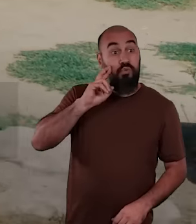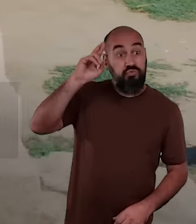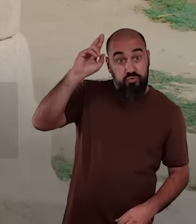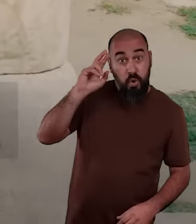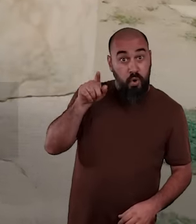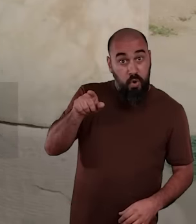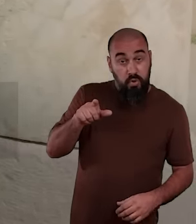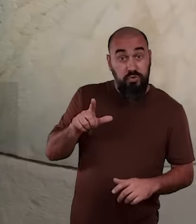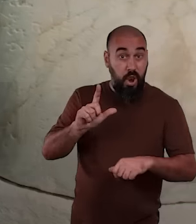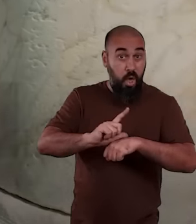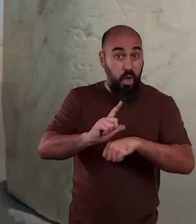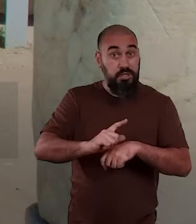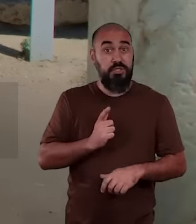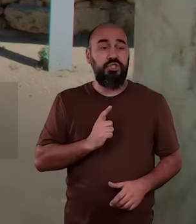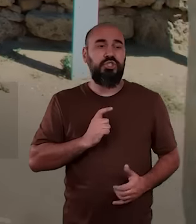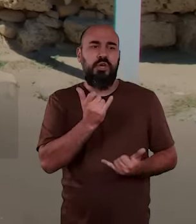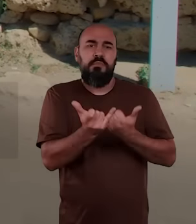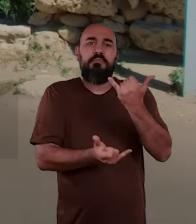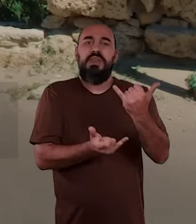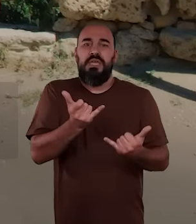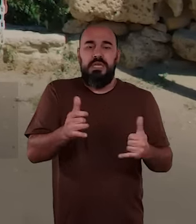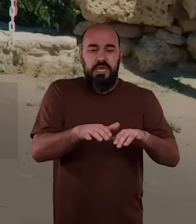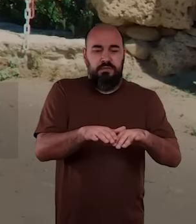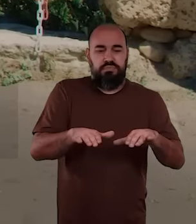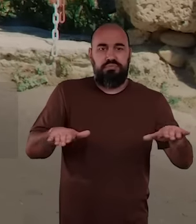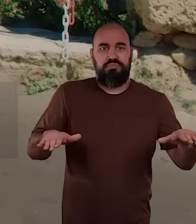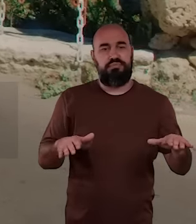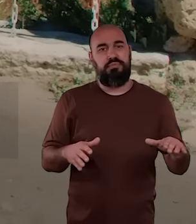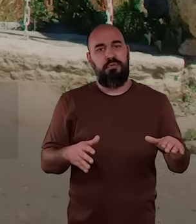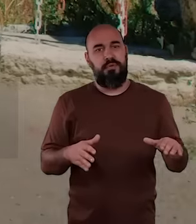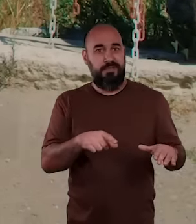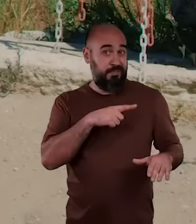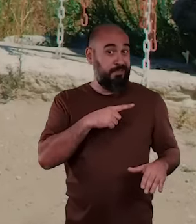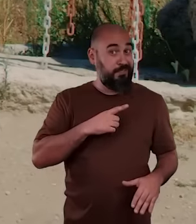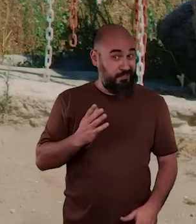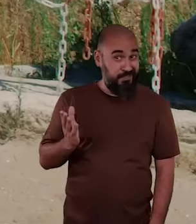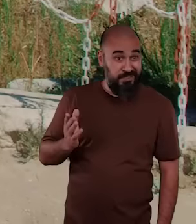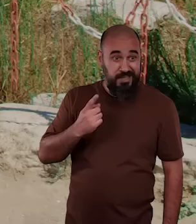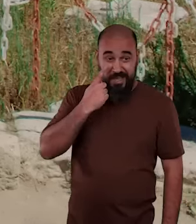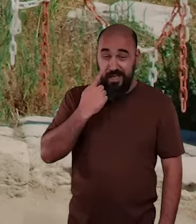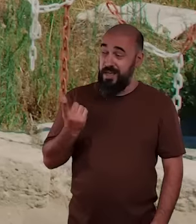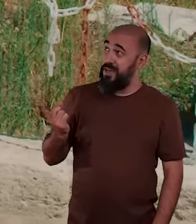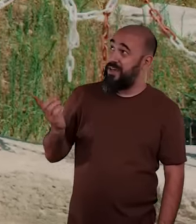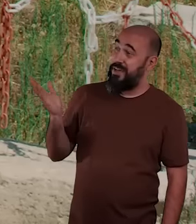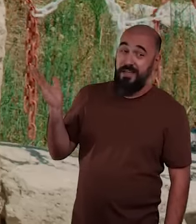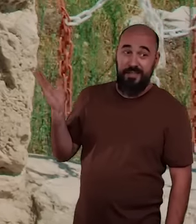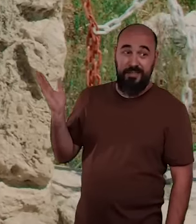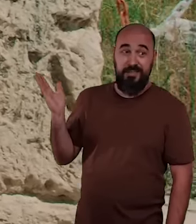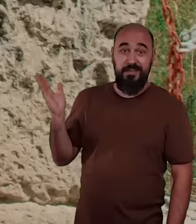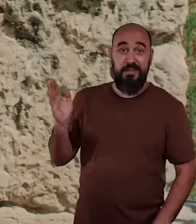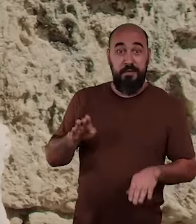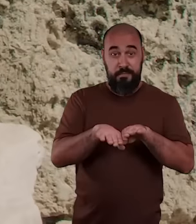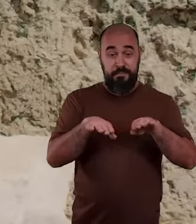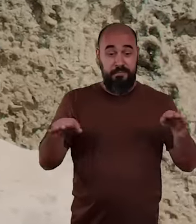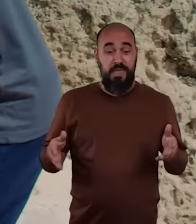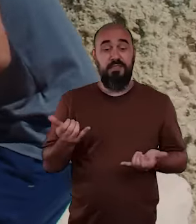da loja, para entreter os seus clientes, ele punha aqui um joguinho de